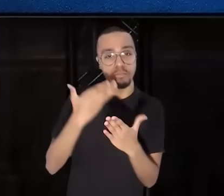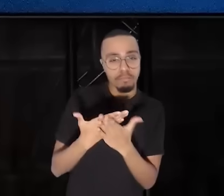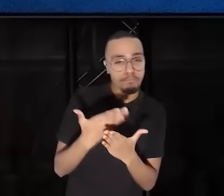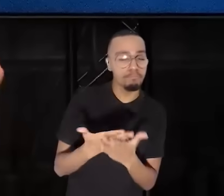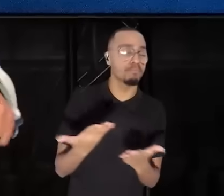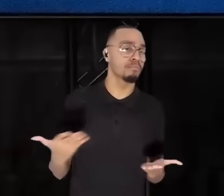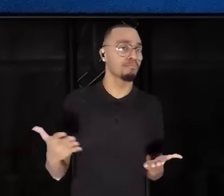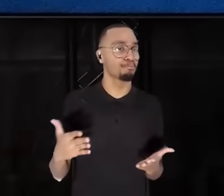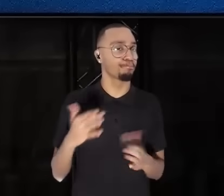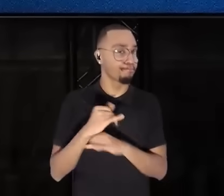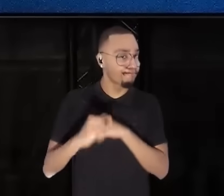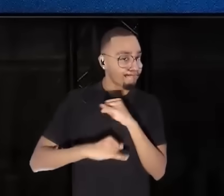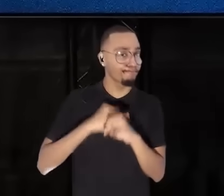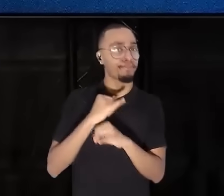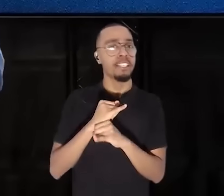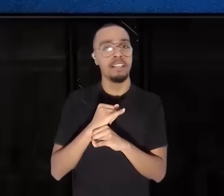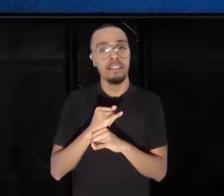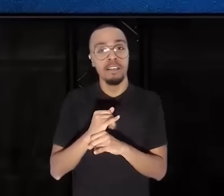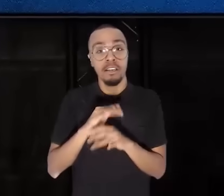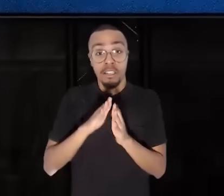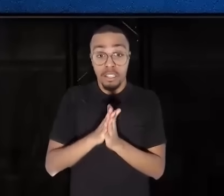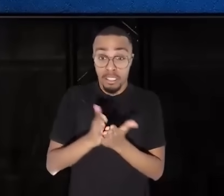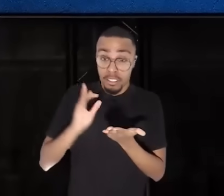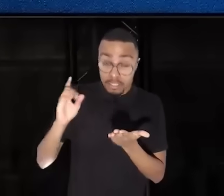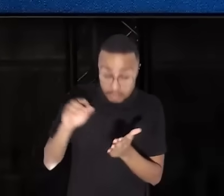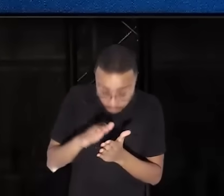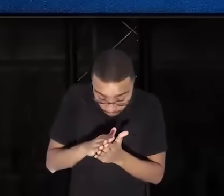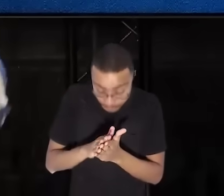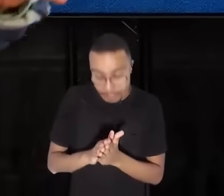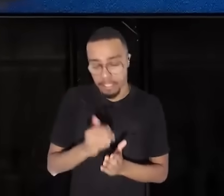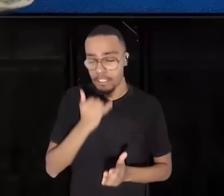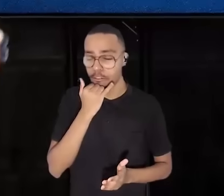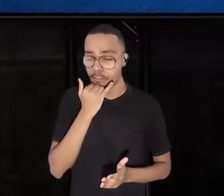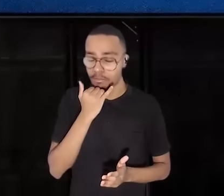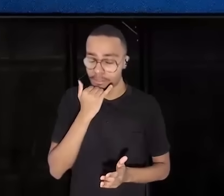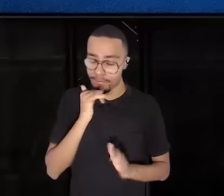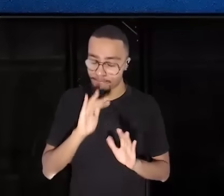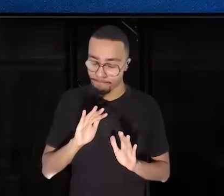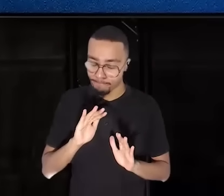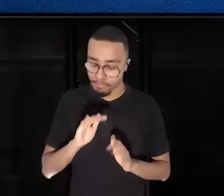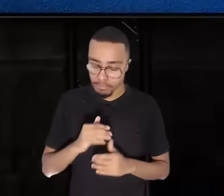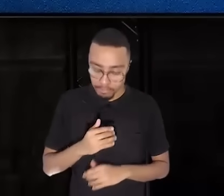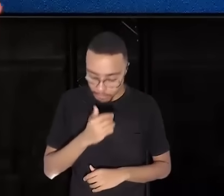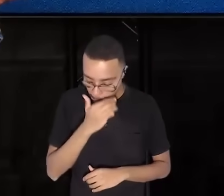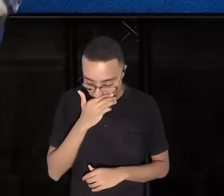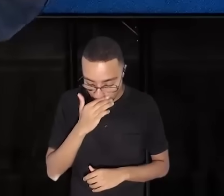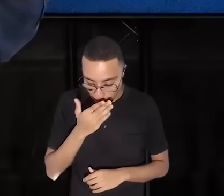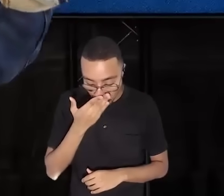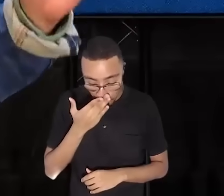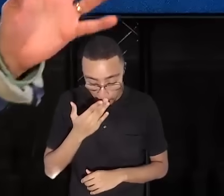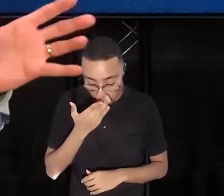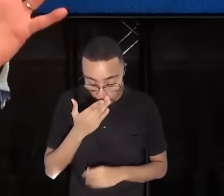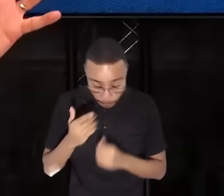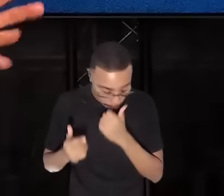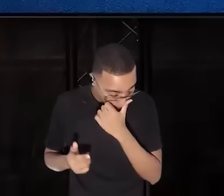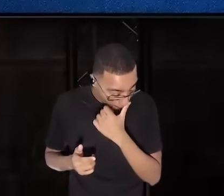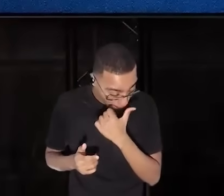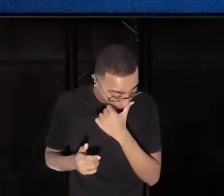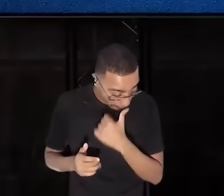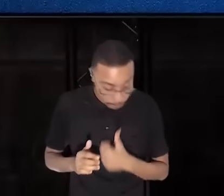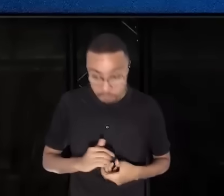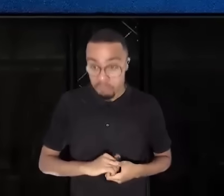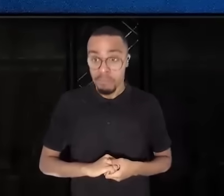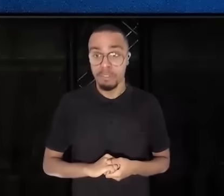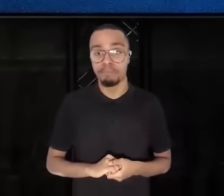estudos na internet. Livros que você pode ler. Tem cultos. Todos nós acreditamos em Deus